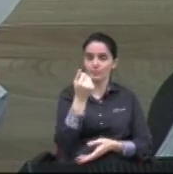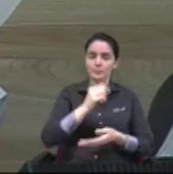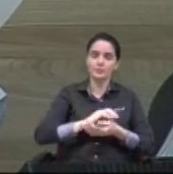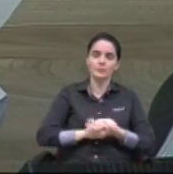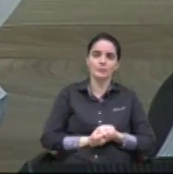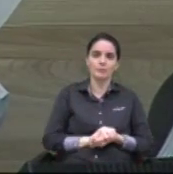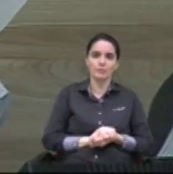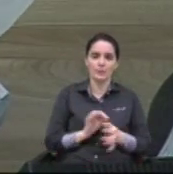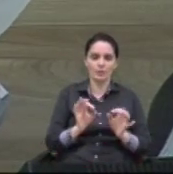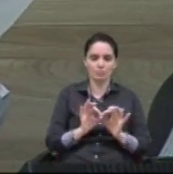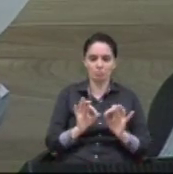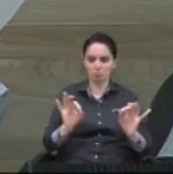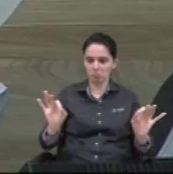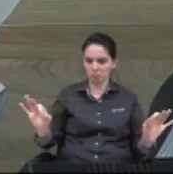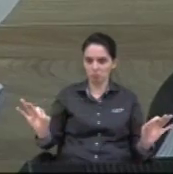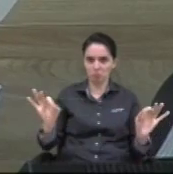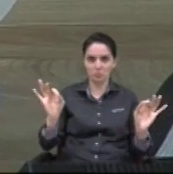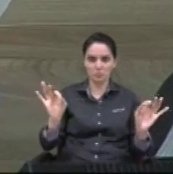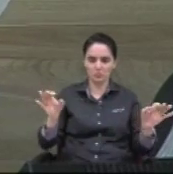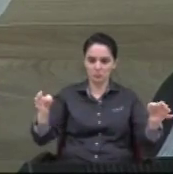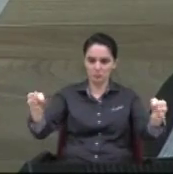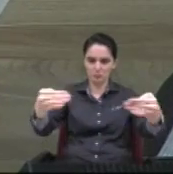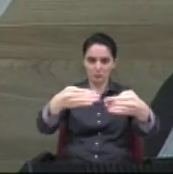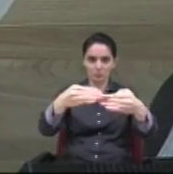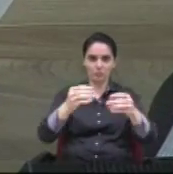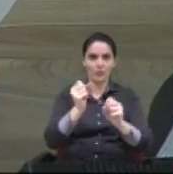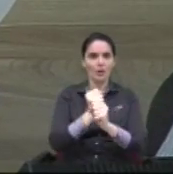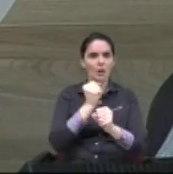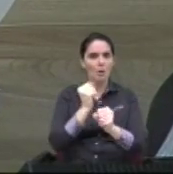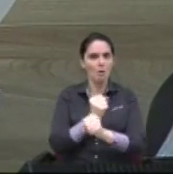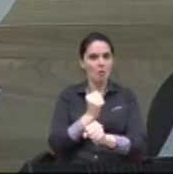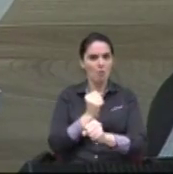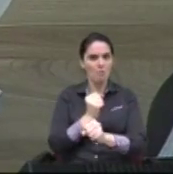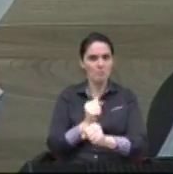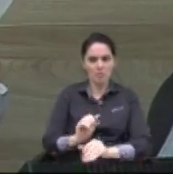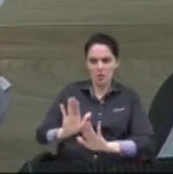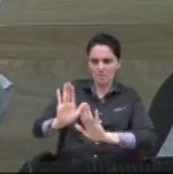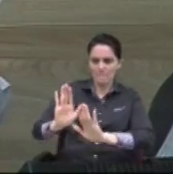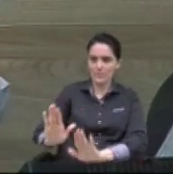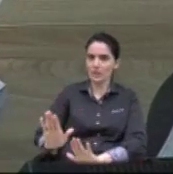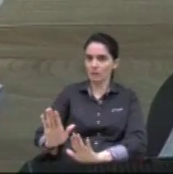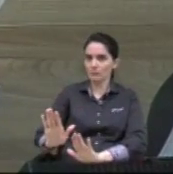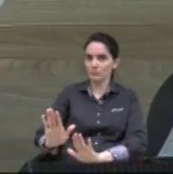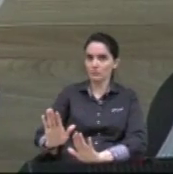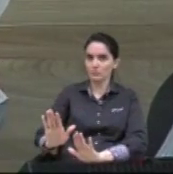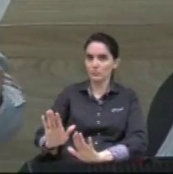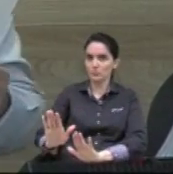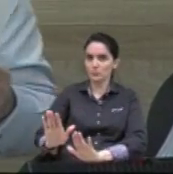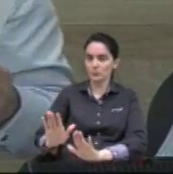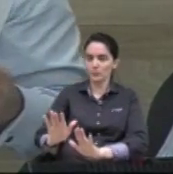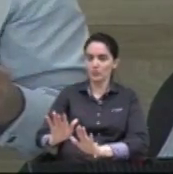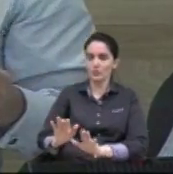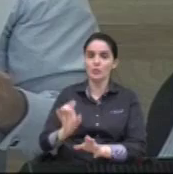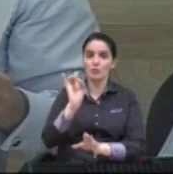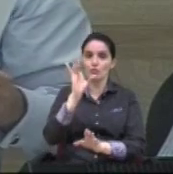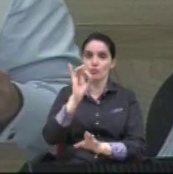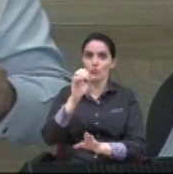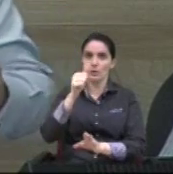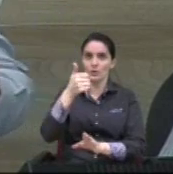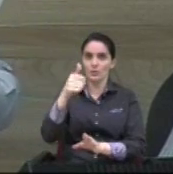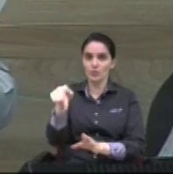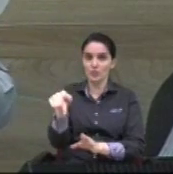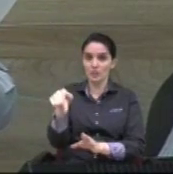medição da obra, concluindo que a mesma havia sido paralisada com 17%